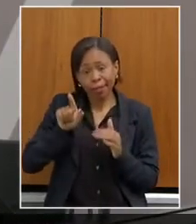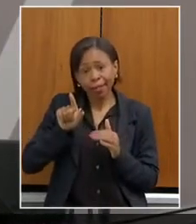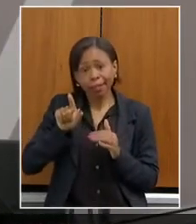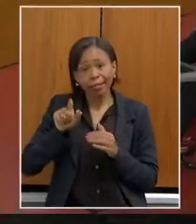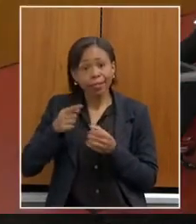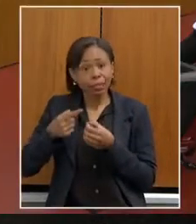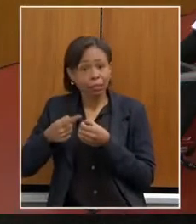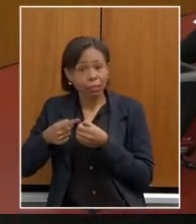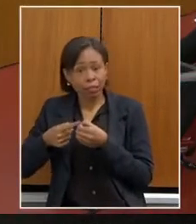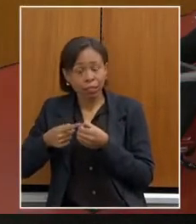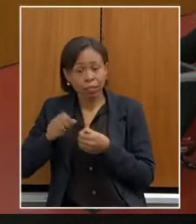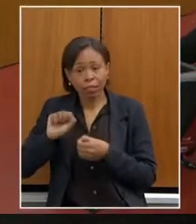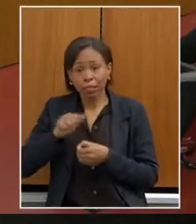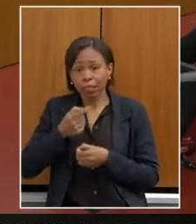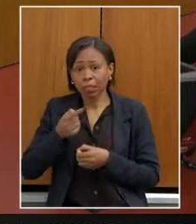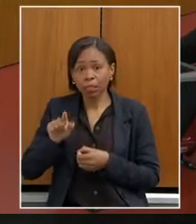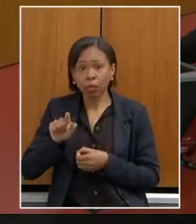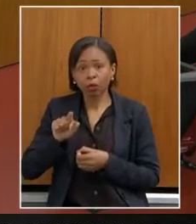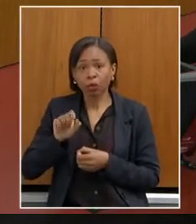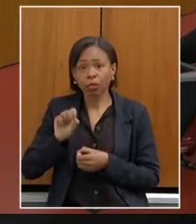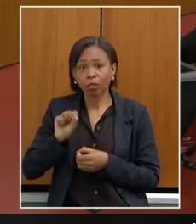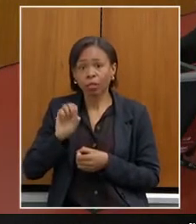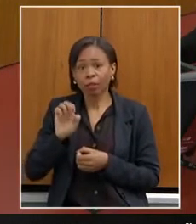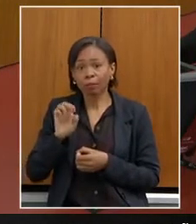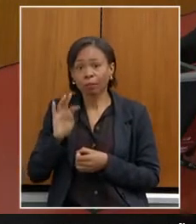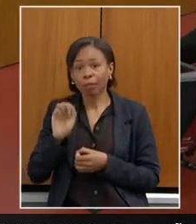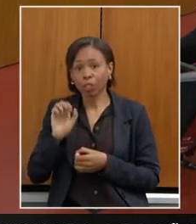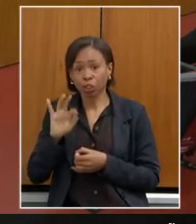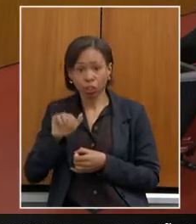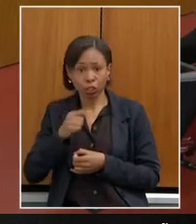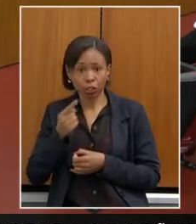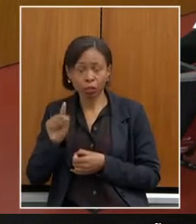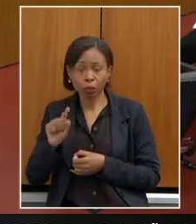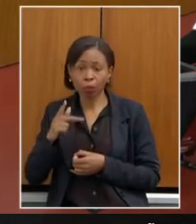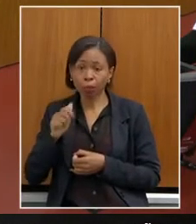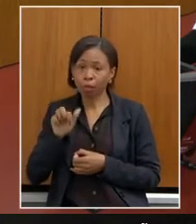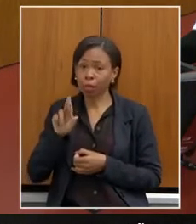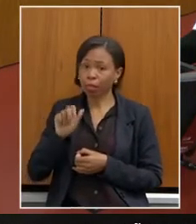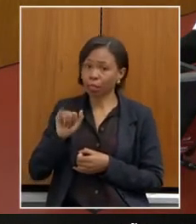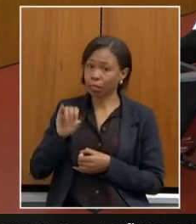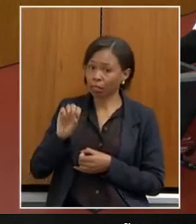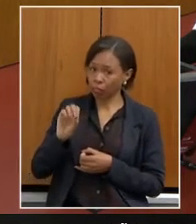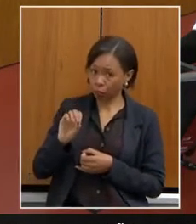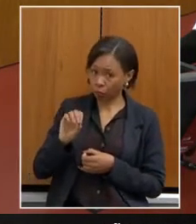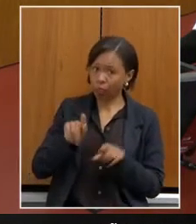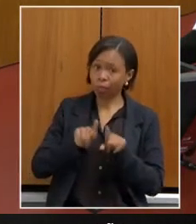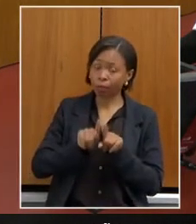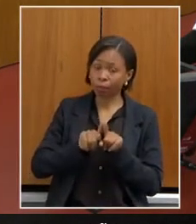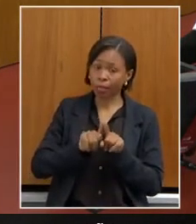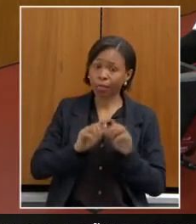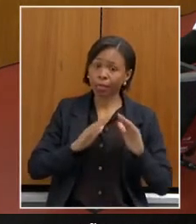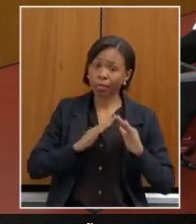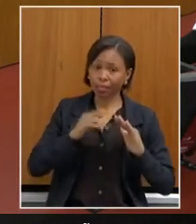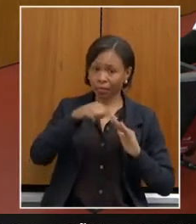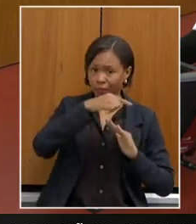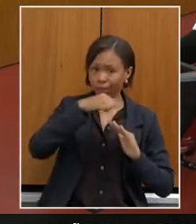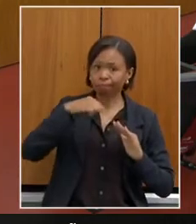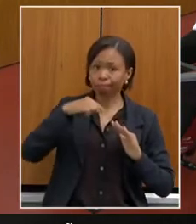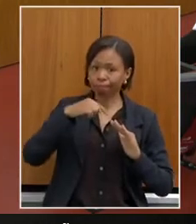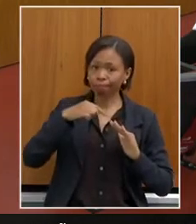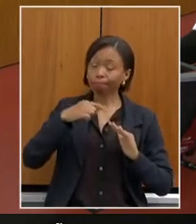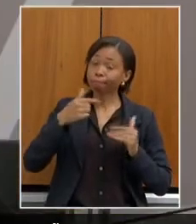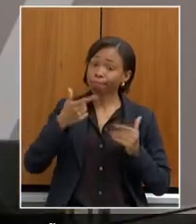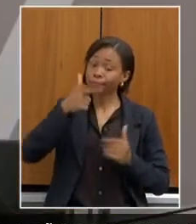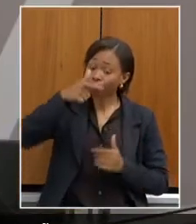vossa excelência sinalizou de forma bastante positiva então mais uma vez reforçando esta